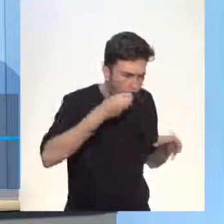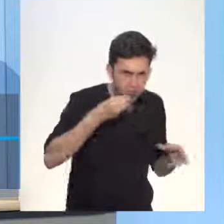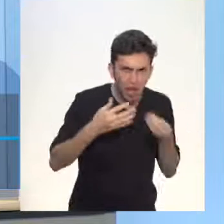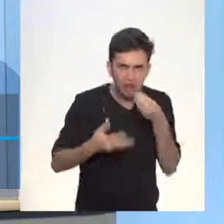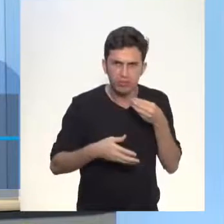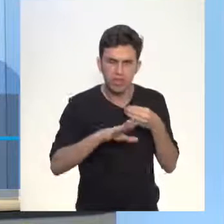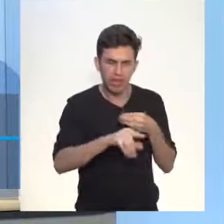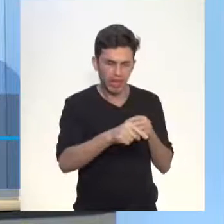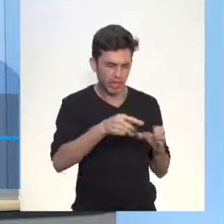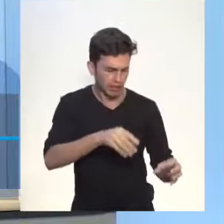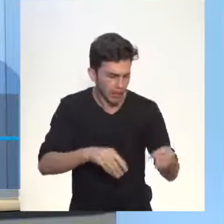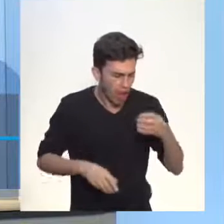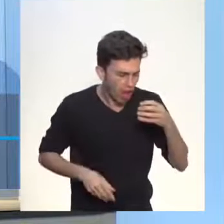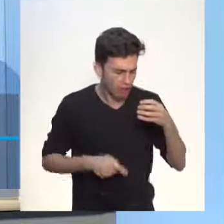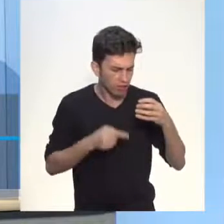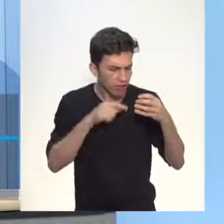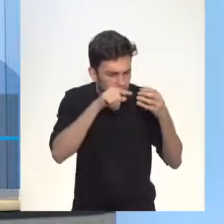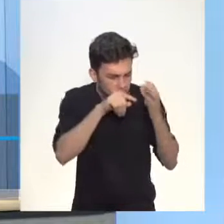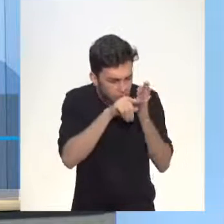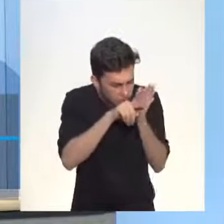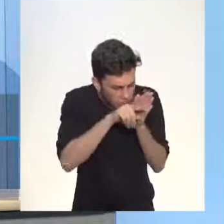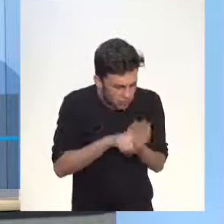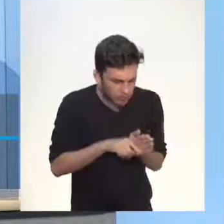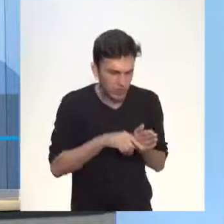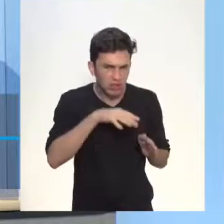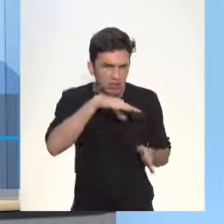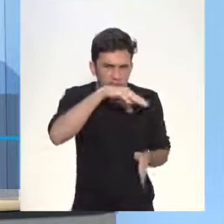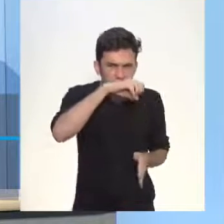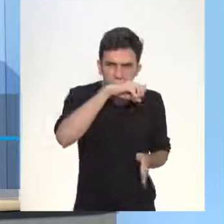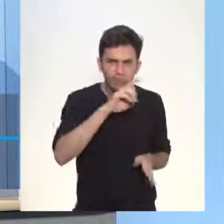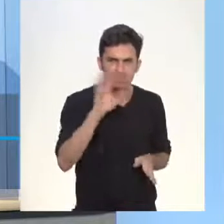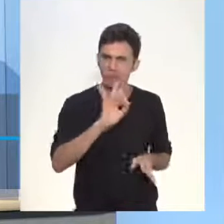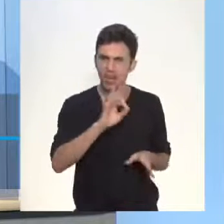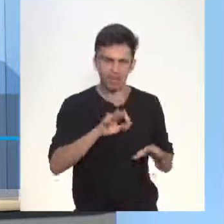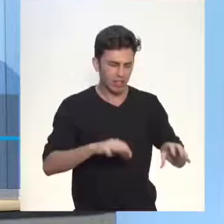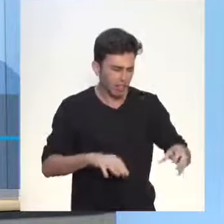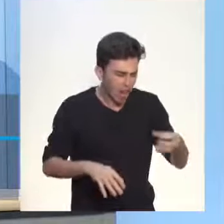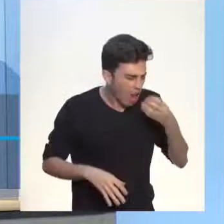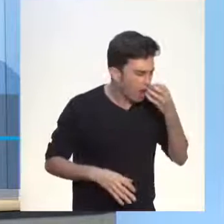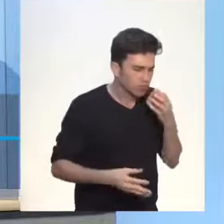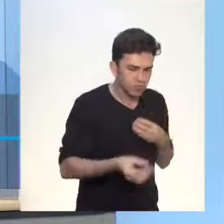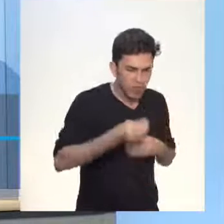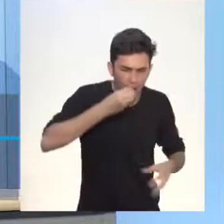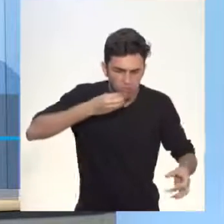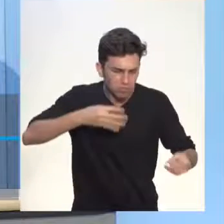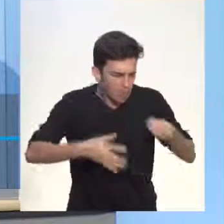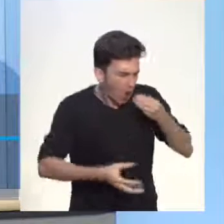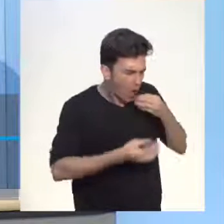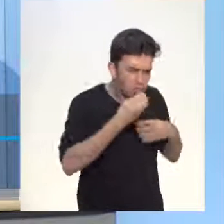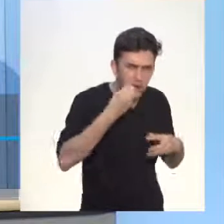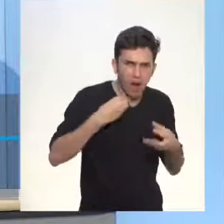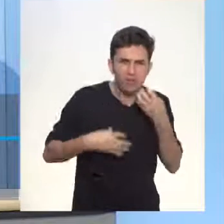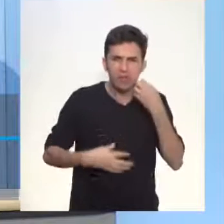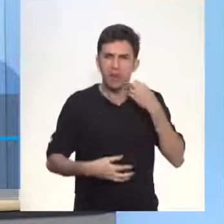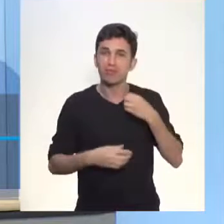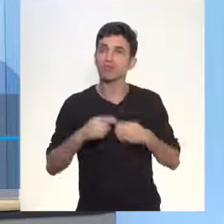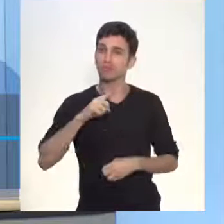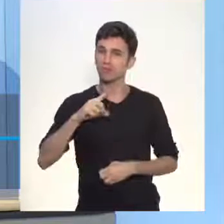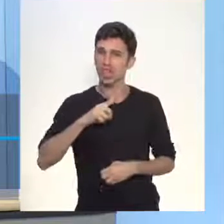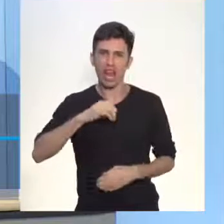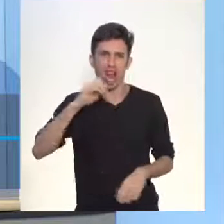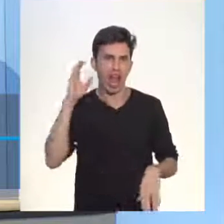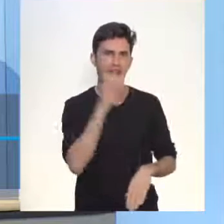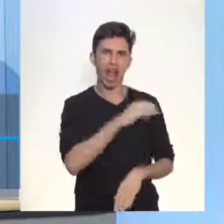ele não cheirava, esse bicho comia, engolia com voracidade. Então, ele não pensava, ele engolia de uma maneira muito mais